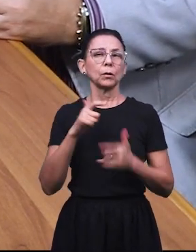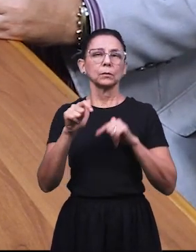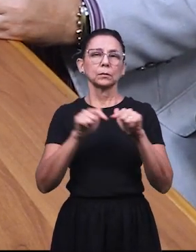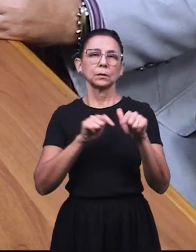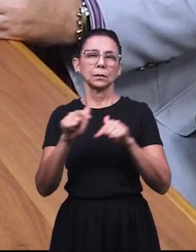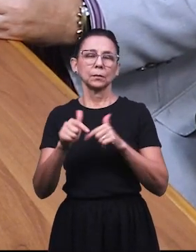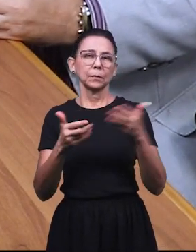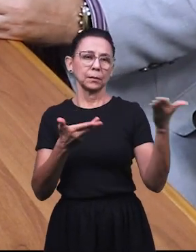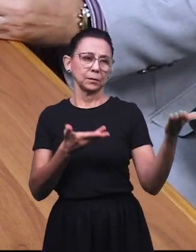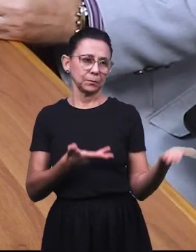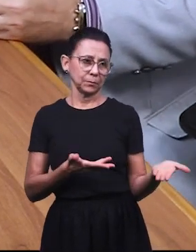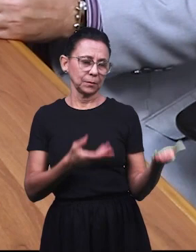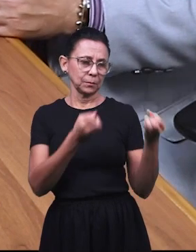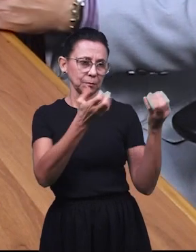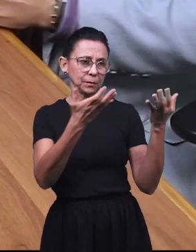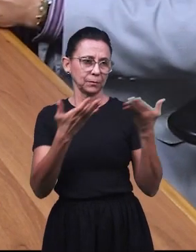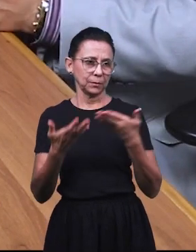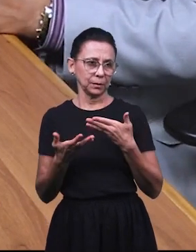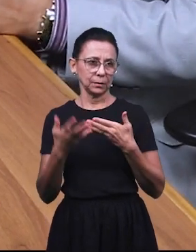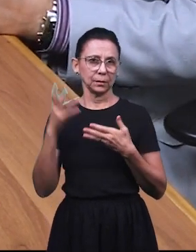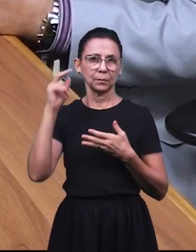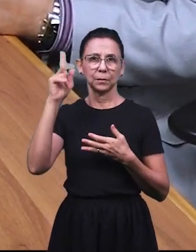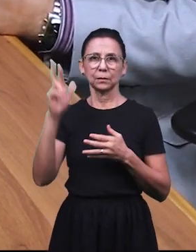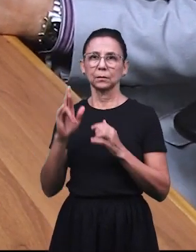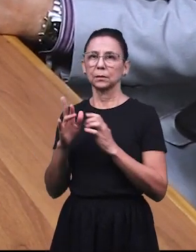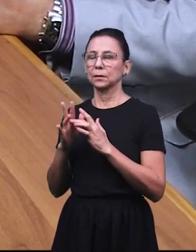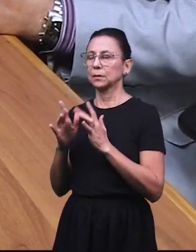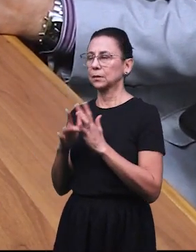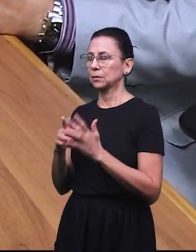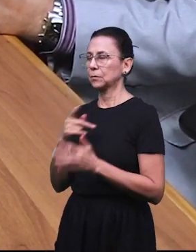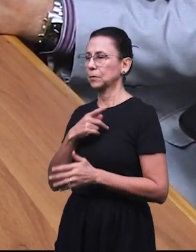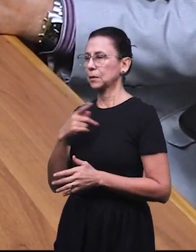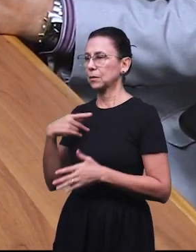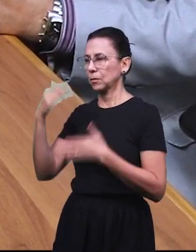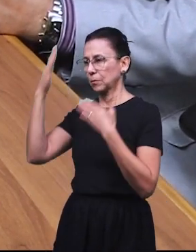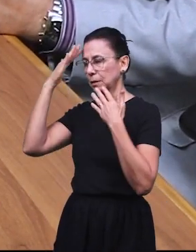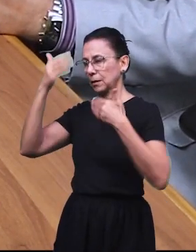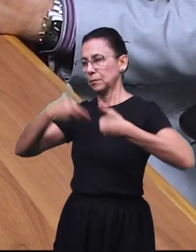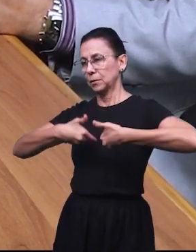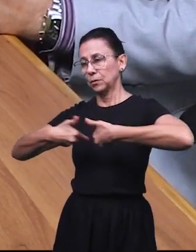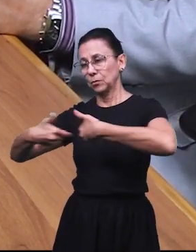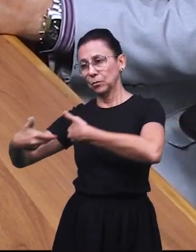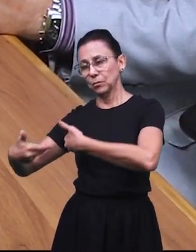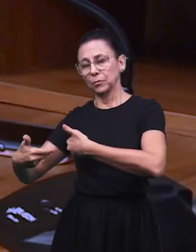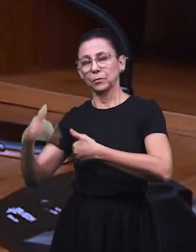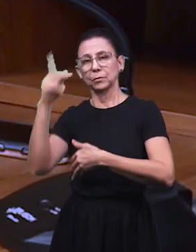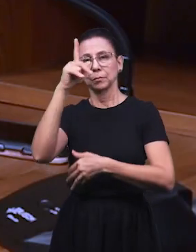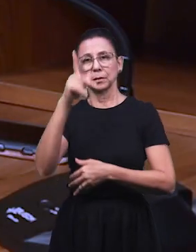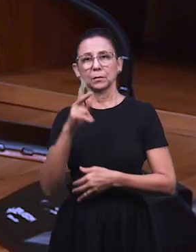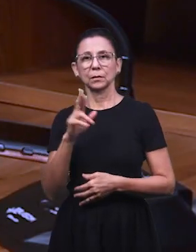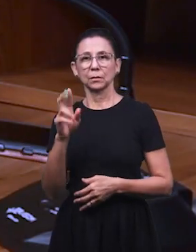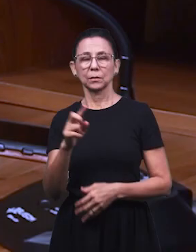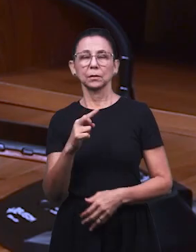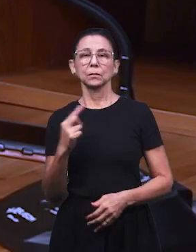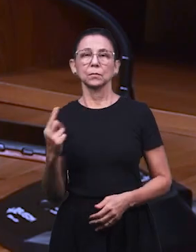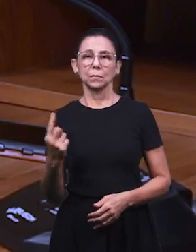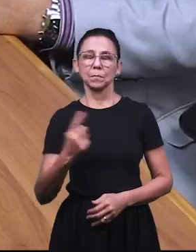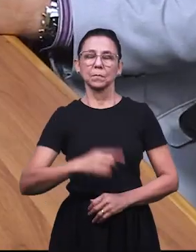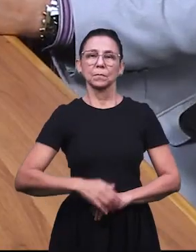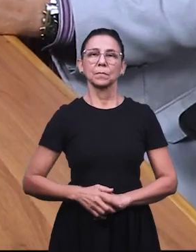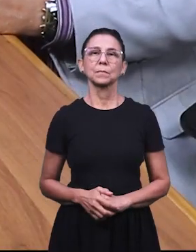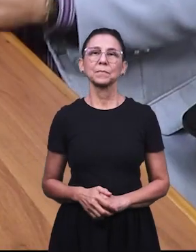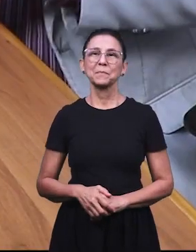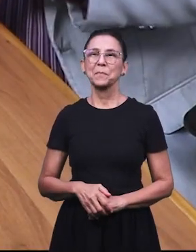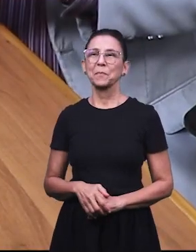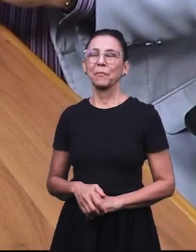trabalho que a Lucélia está fazendo. Lucélia, seja bem-vinda à paz do Senhor. Paz do Senhor, pastor. Obrigada pelo convite. Paz do Senhor, irmãos.